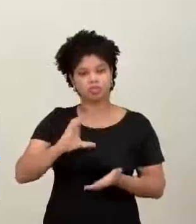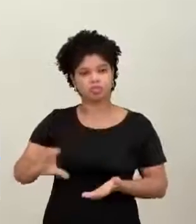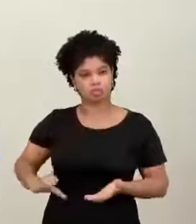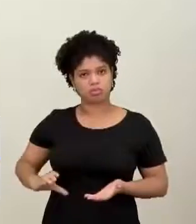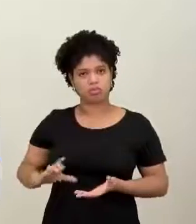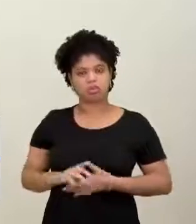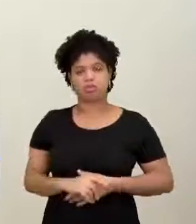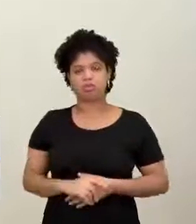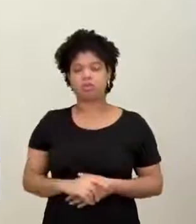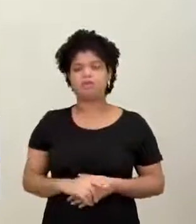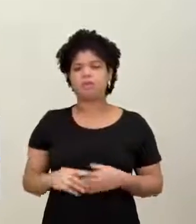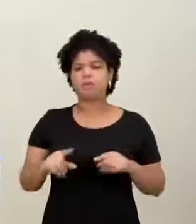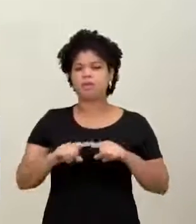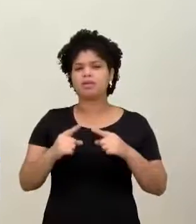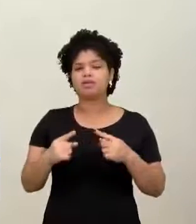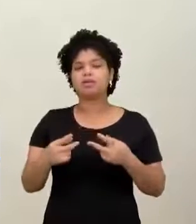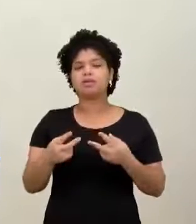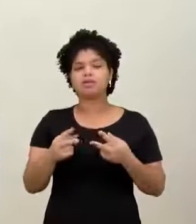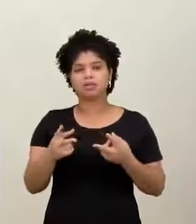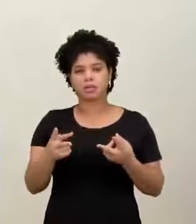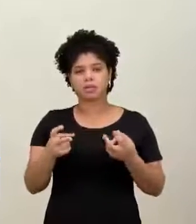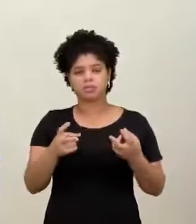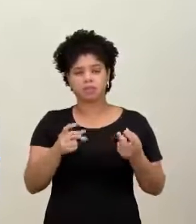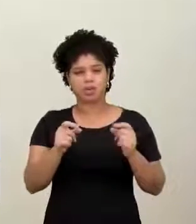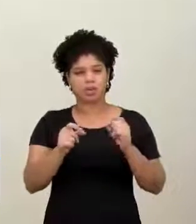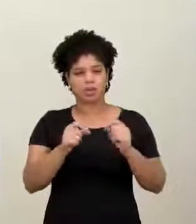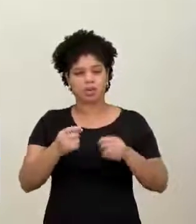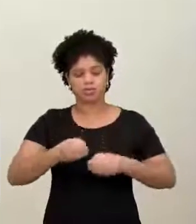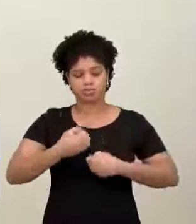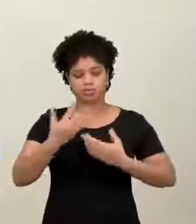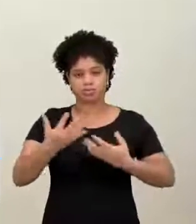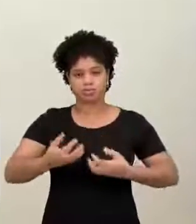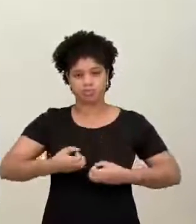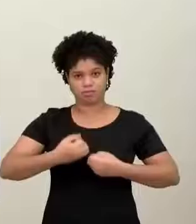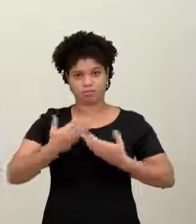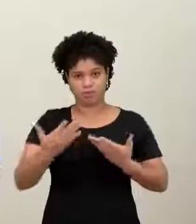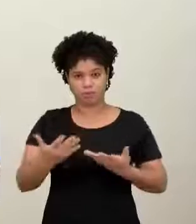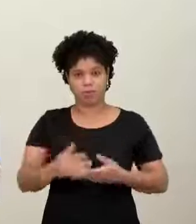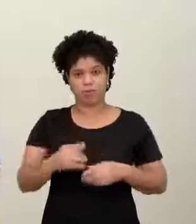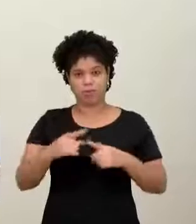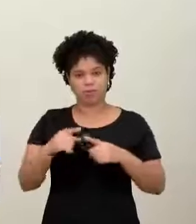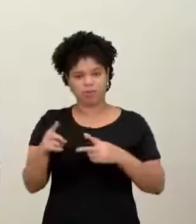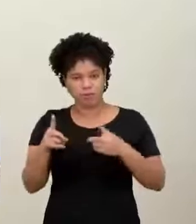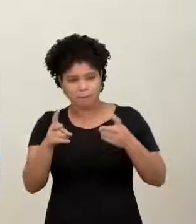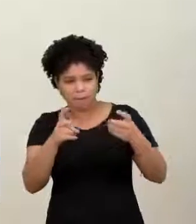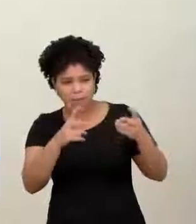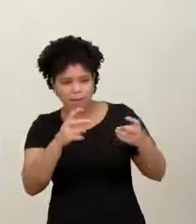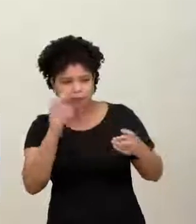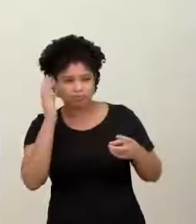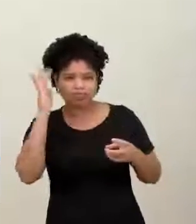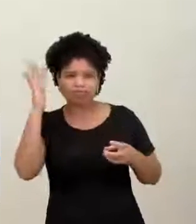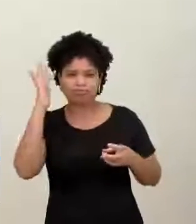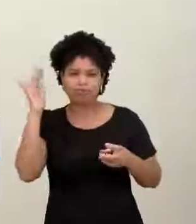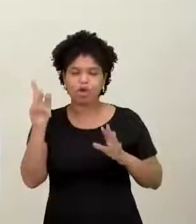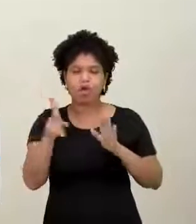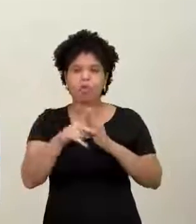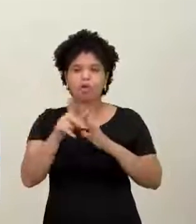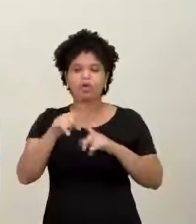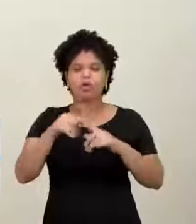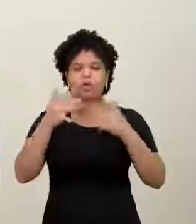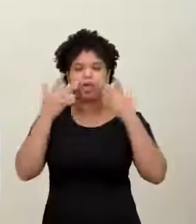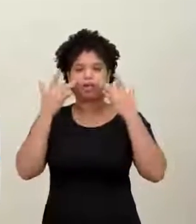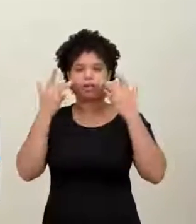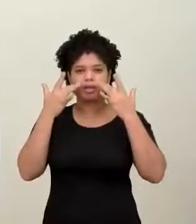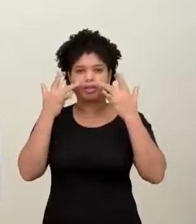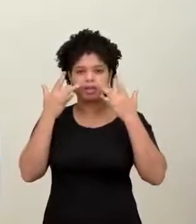uma situação e estimular sentimentos na audiência. A tríade, quem vê, o que se vê e o imaginado é o apoio do drama, pois